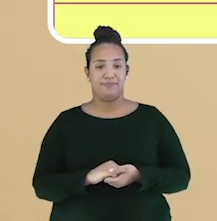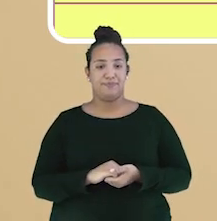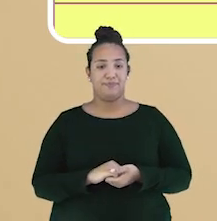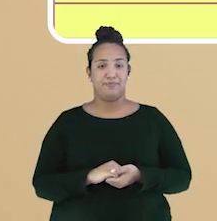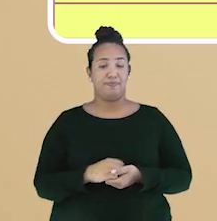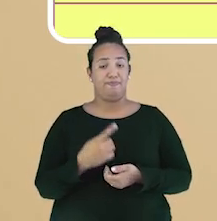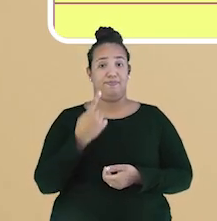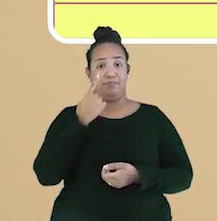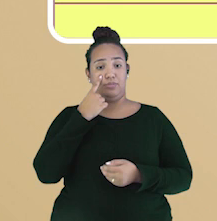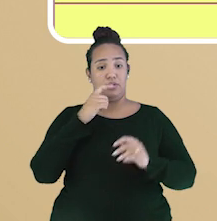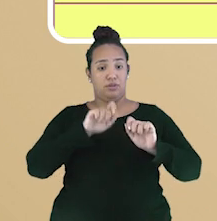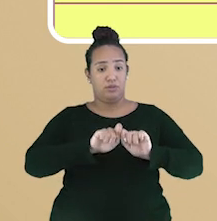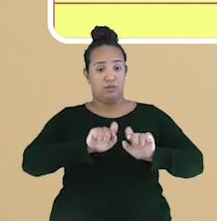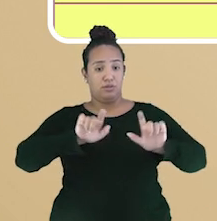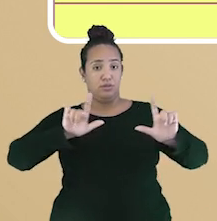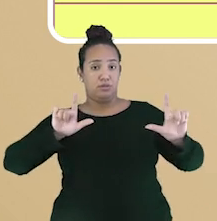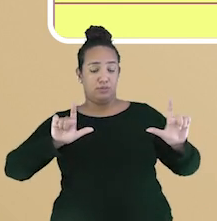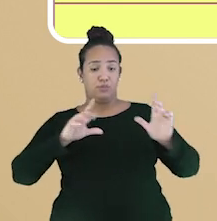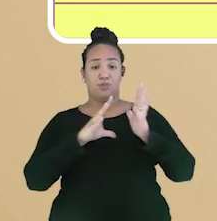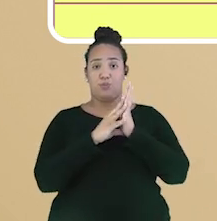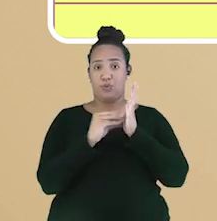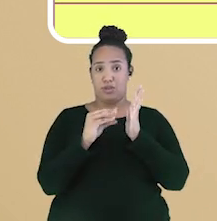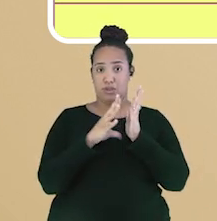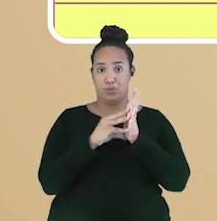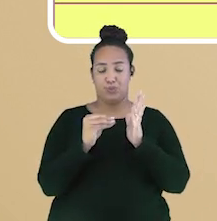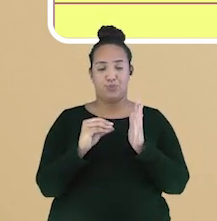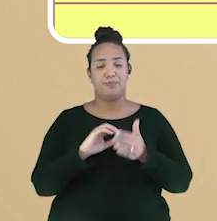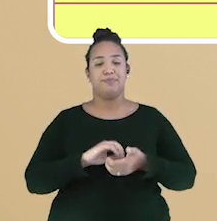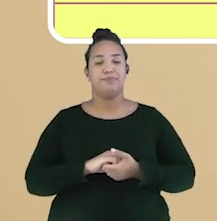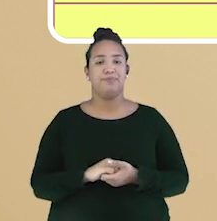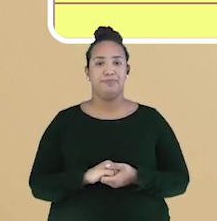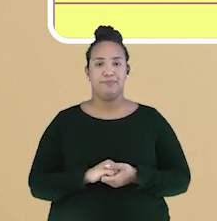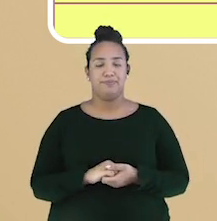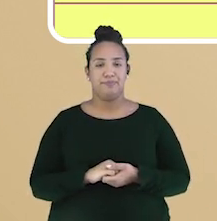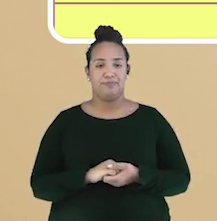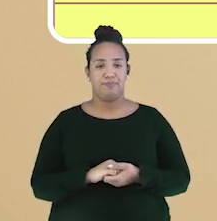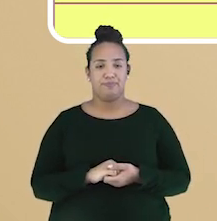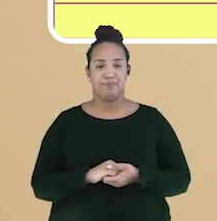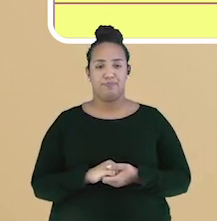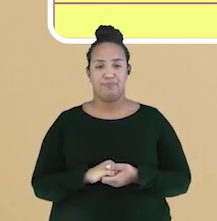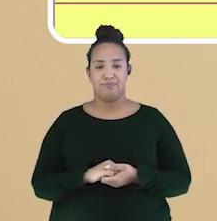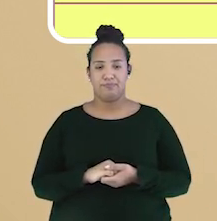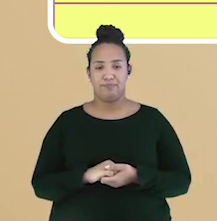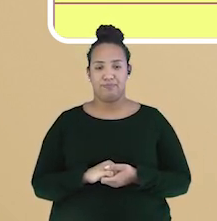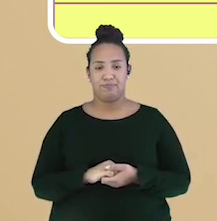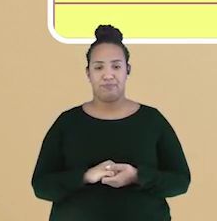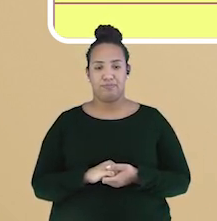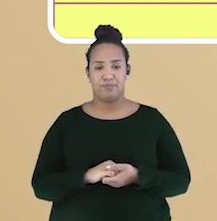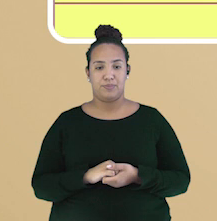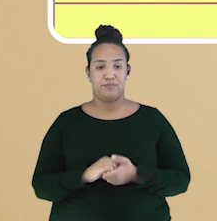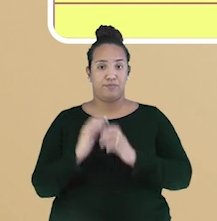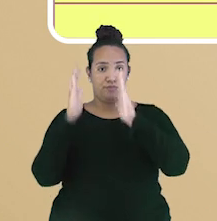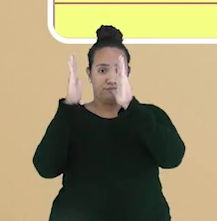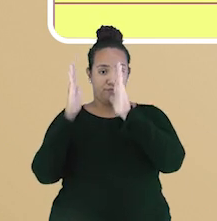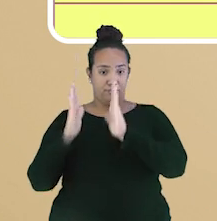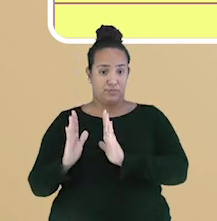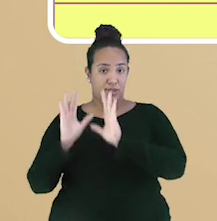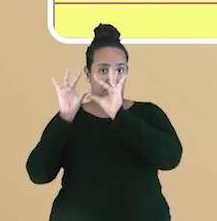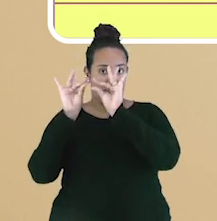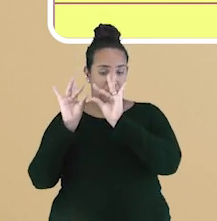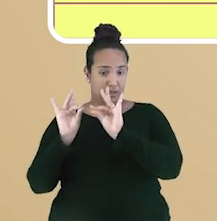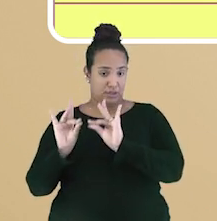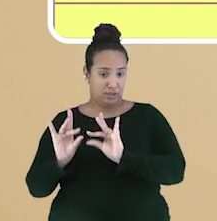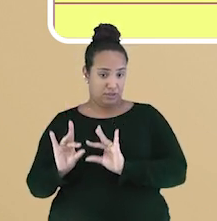na sua tela o modelo desta tabela colocando em uma coluna descrição ou seja